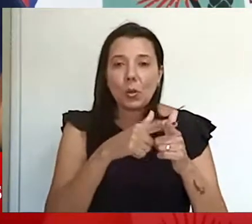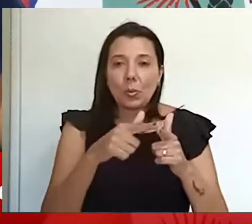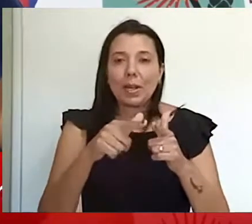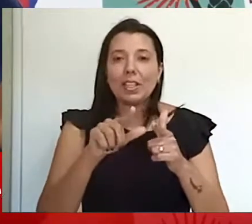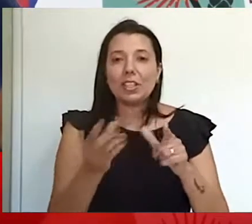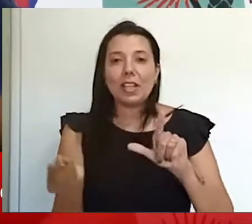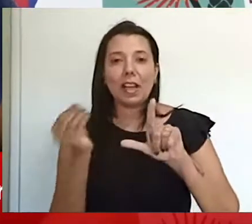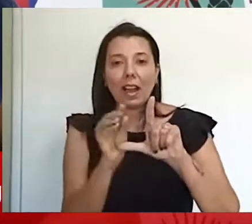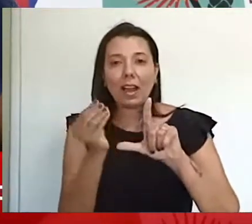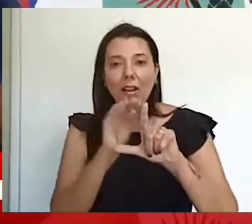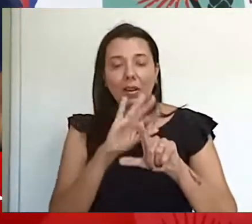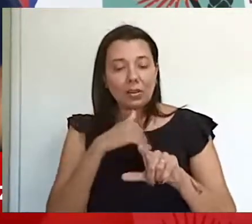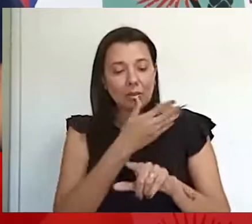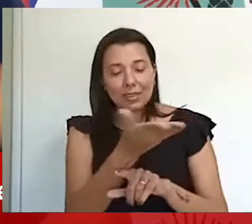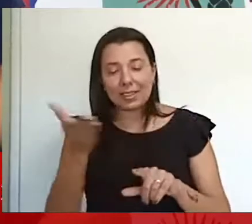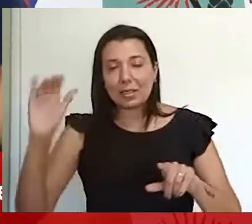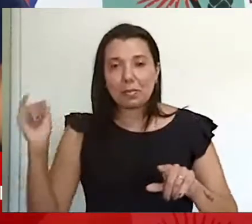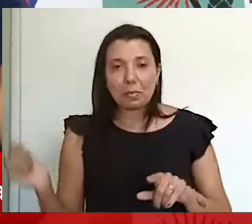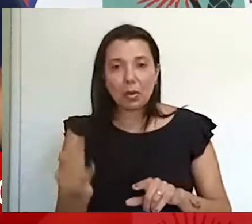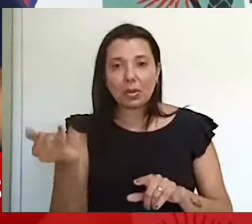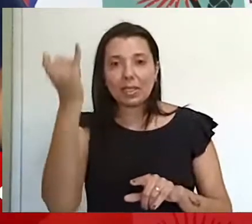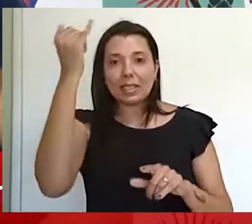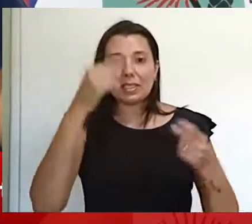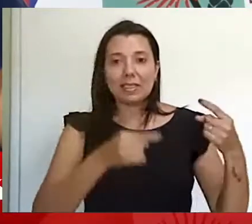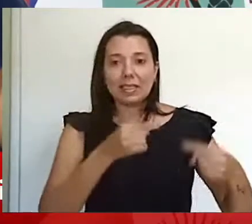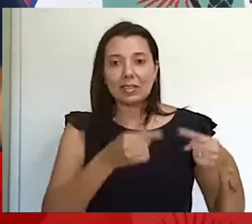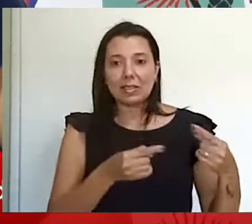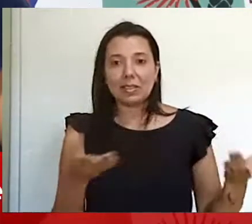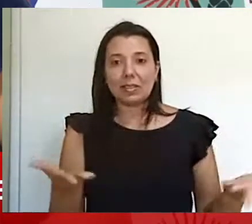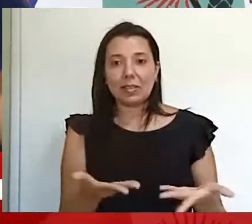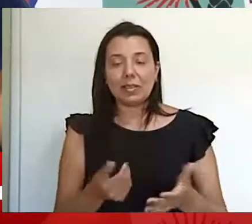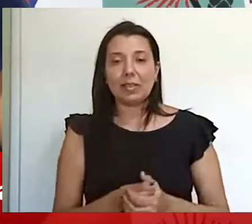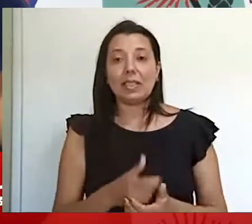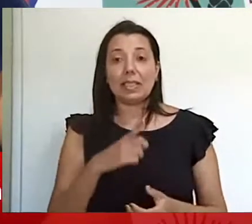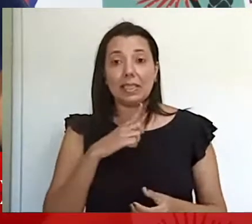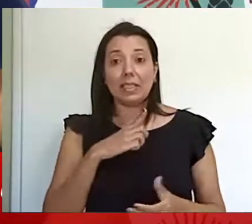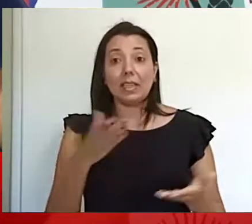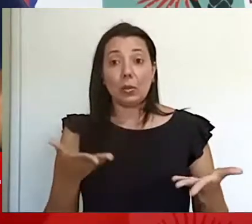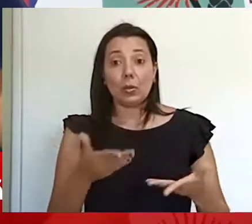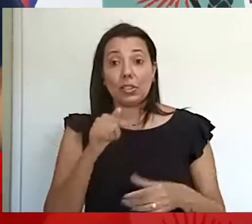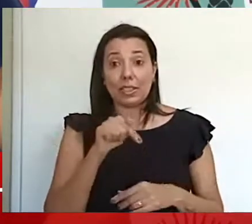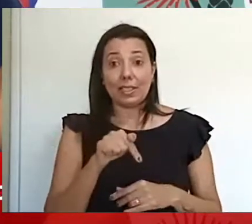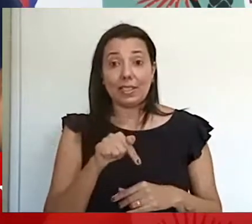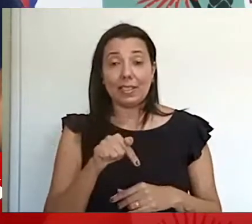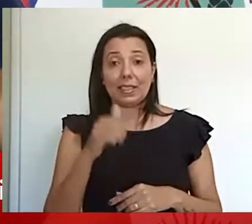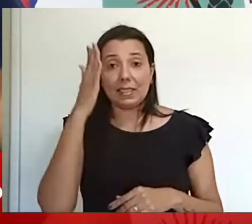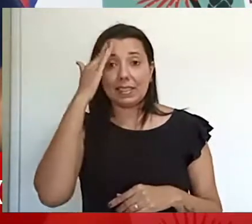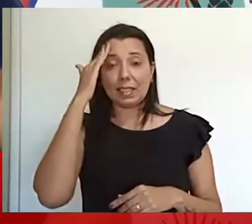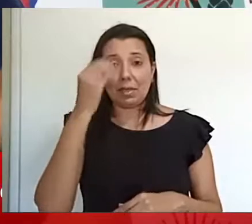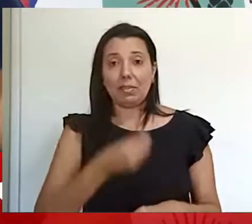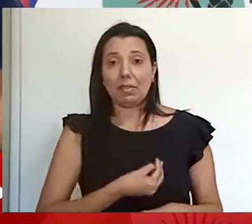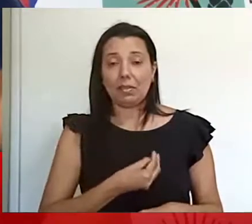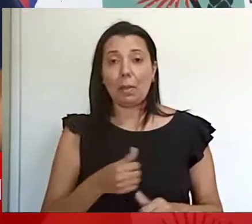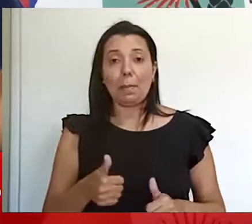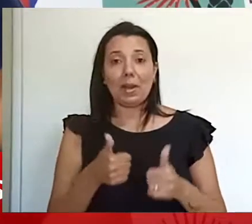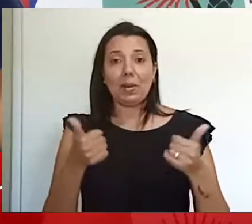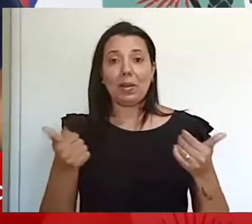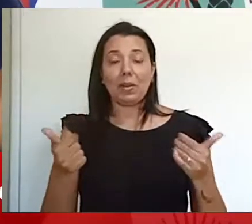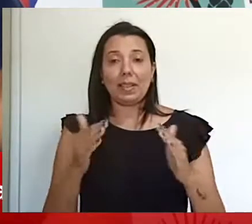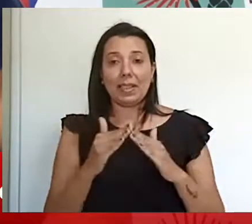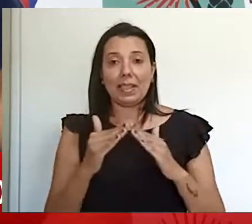pouco sobre a importância desse debate que temos hoje aqui no Saber Viver Melhor em Casa, programa do Sindicato dos